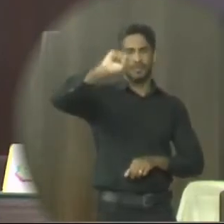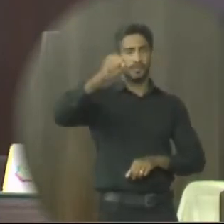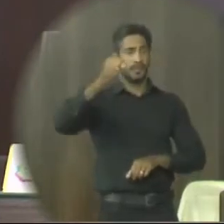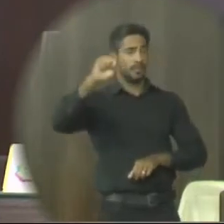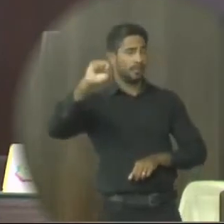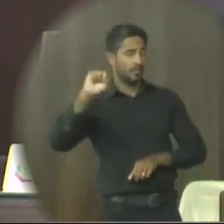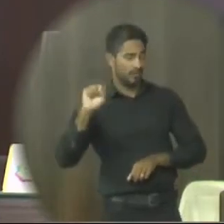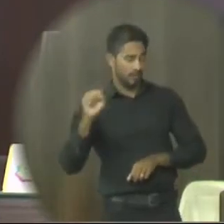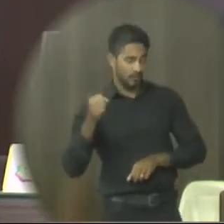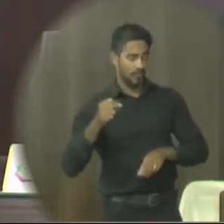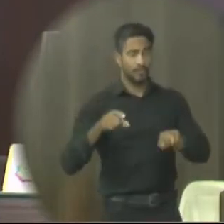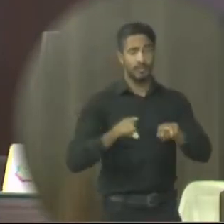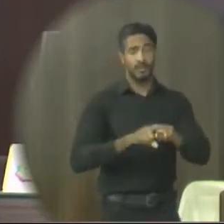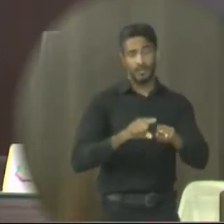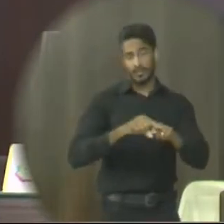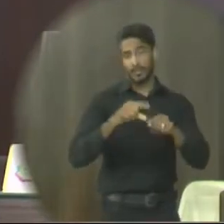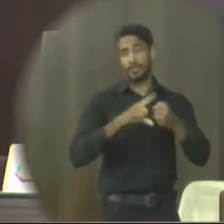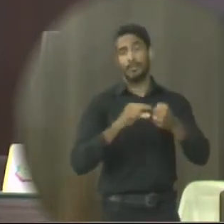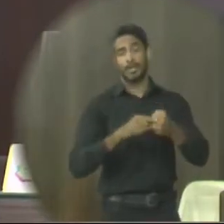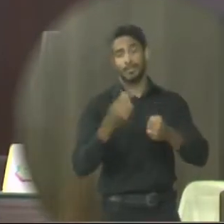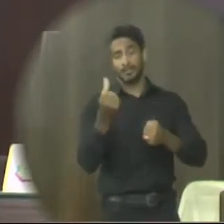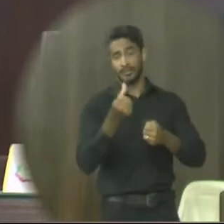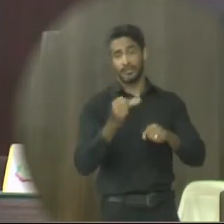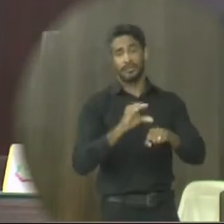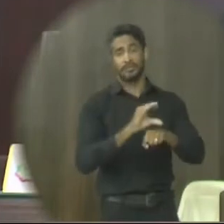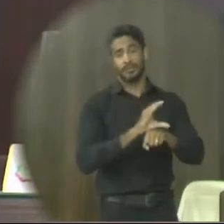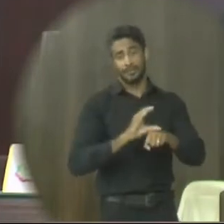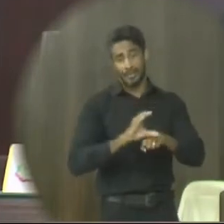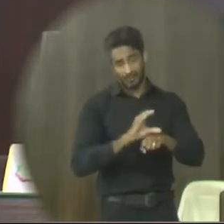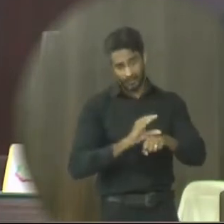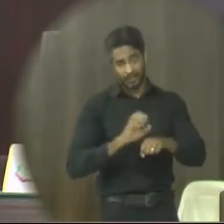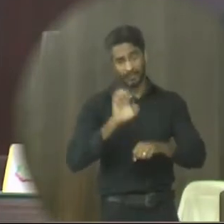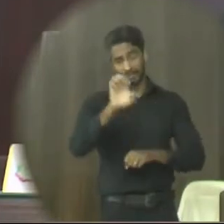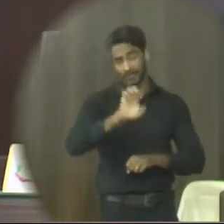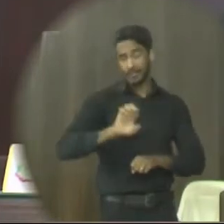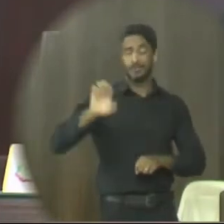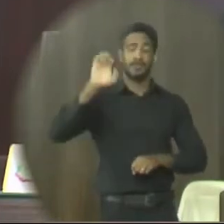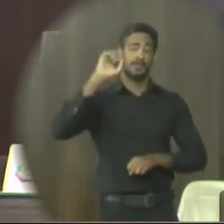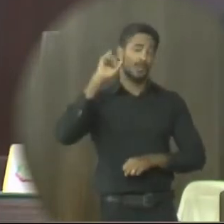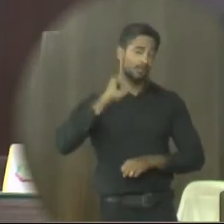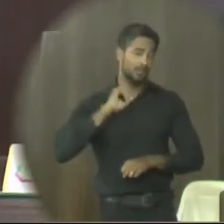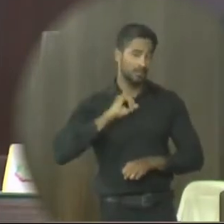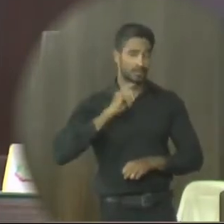1988, bem como no artigo 6º da Constituição do Estado de Minas Gerais de